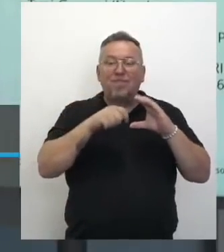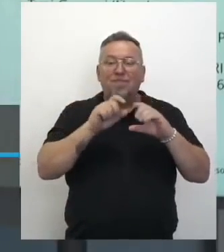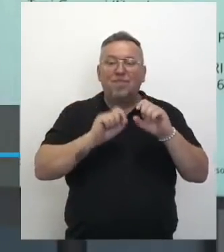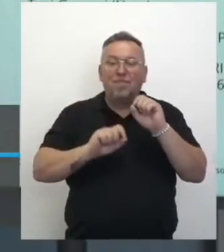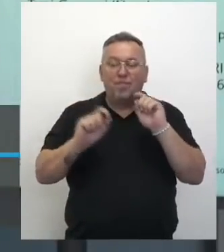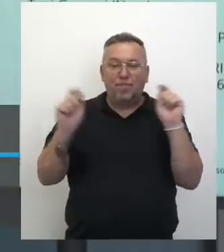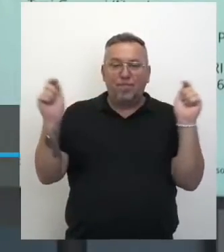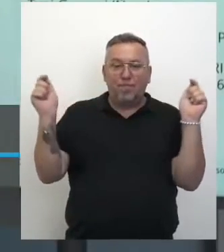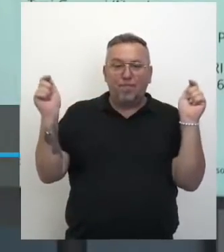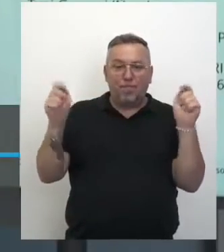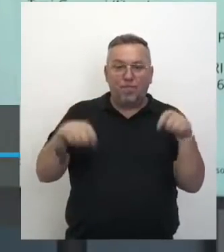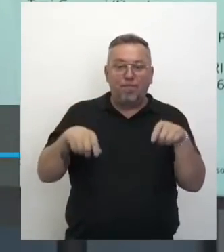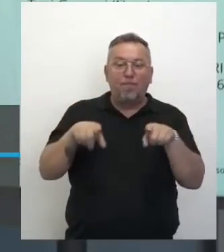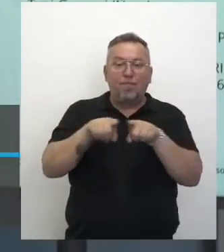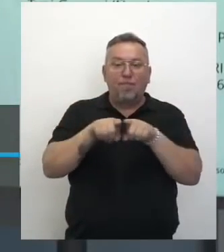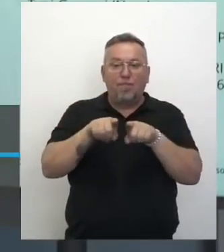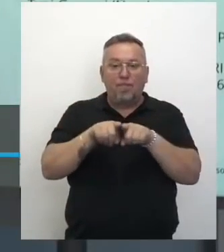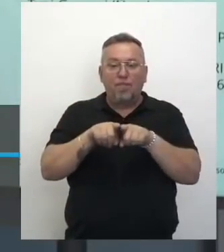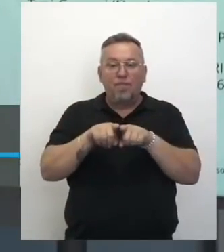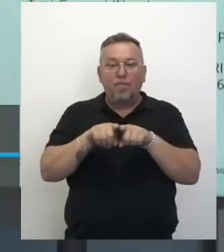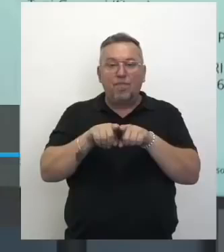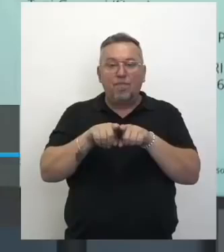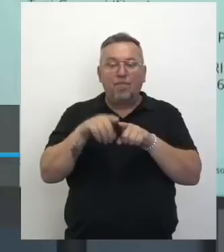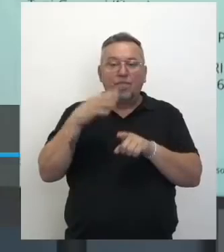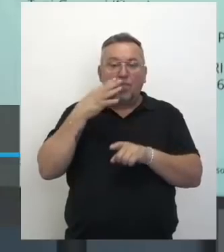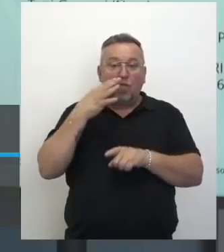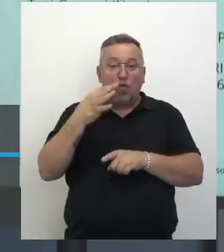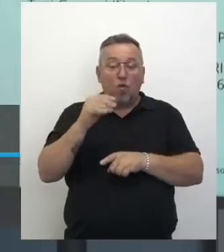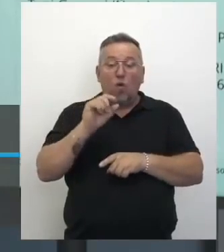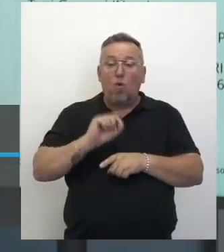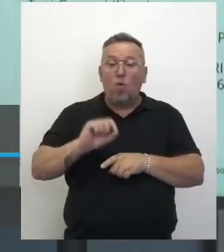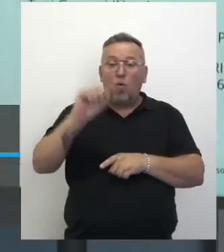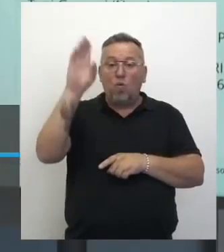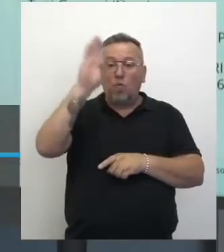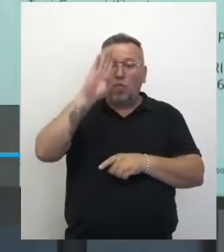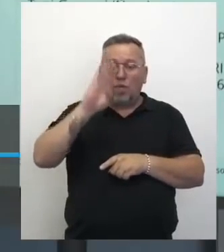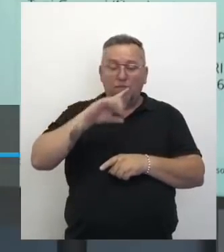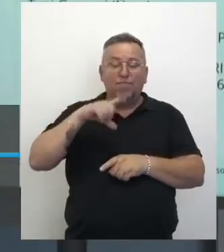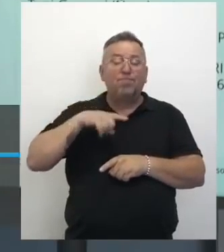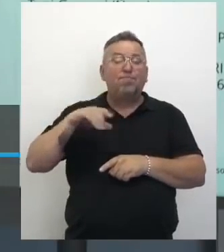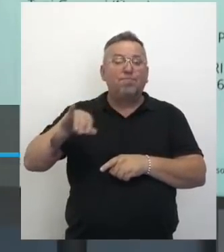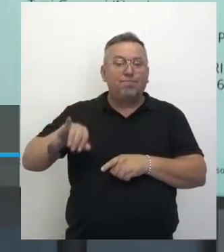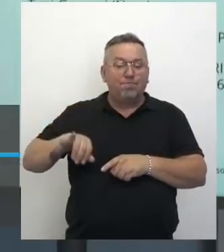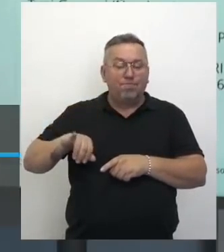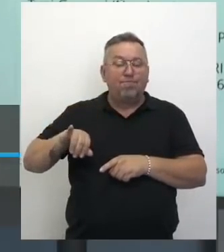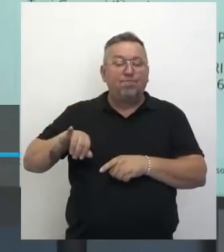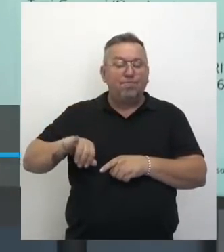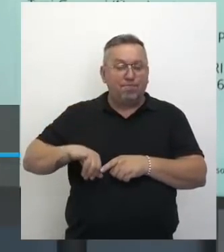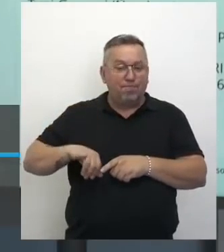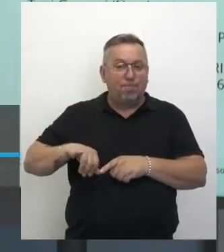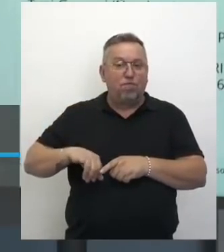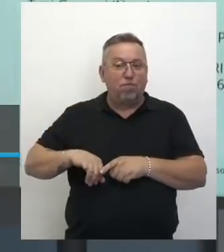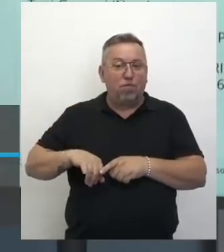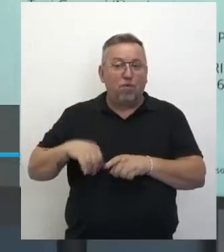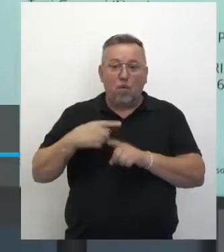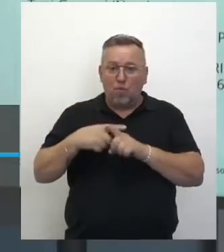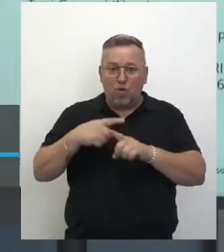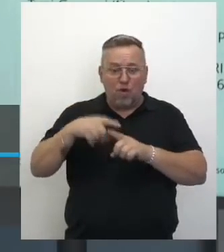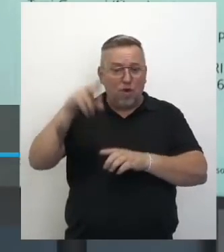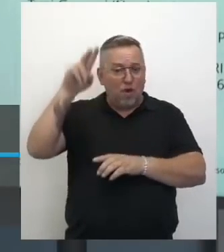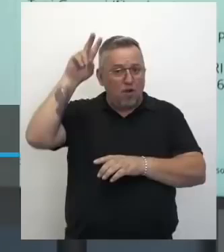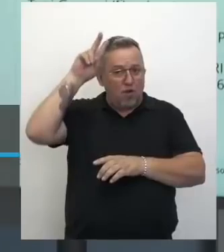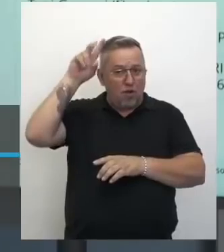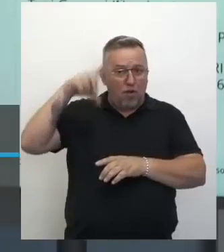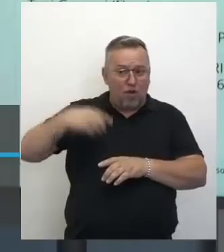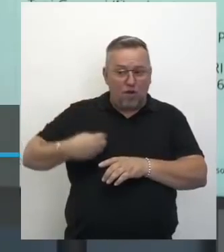a capacidade, né, de observar o que o Brasil está sofrendo, né? Então não é porque eles são indígenas, que eles